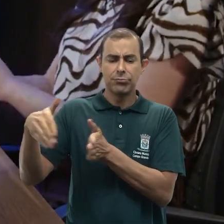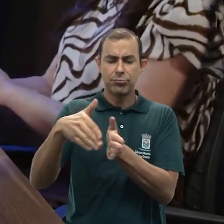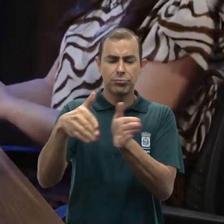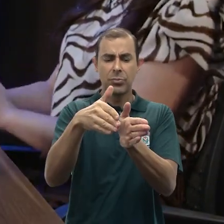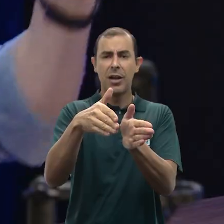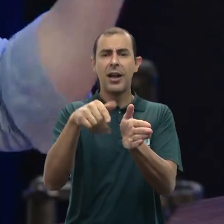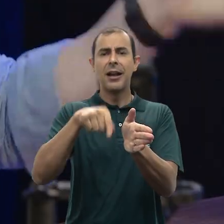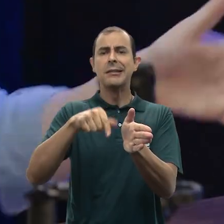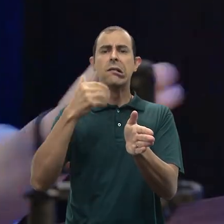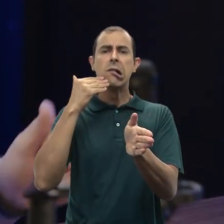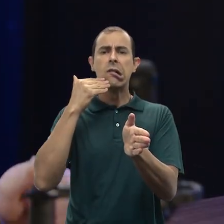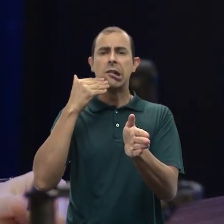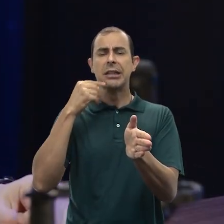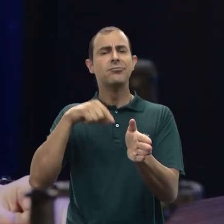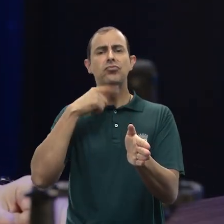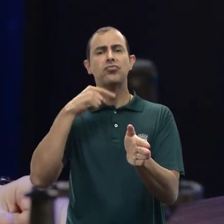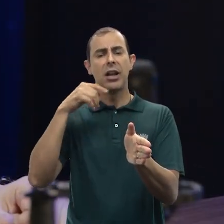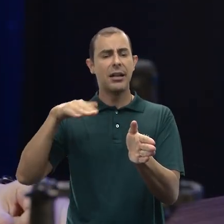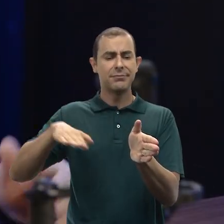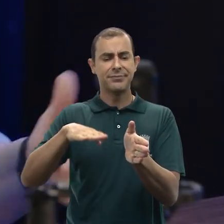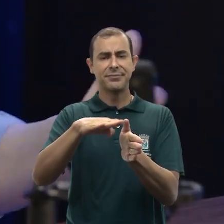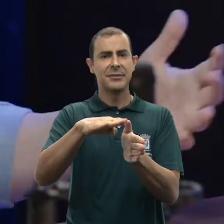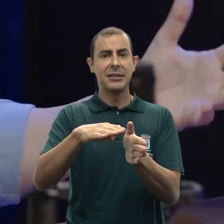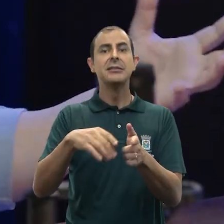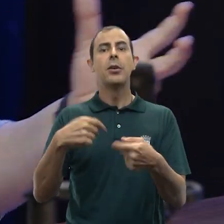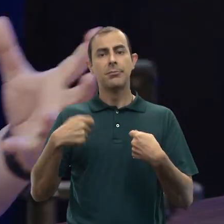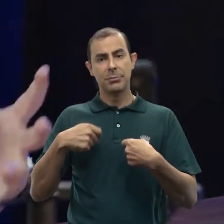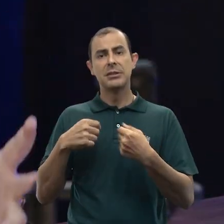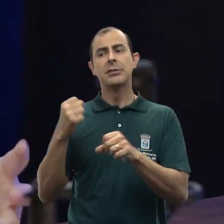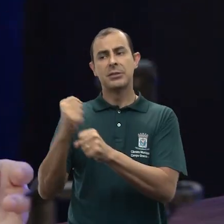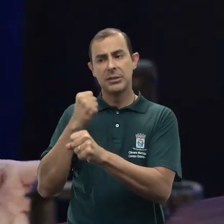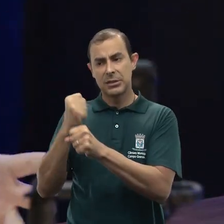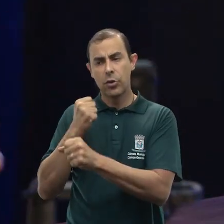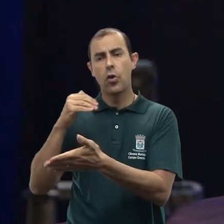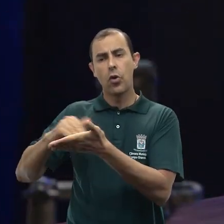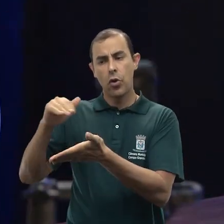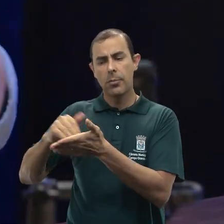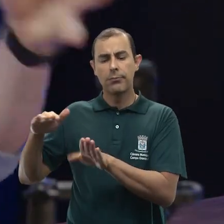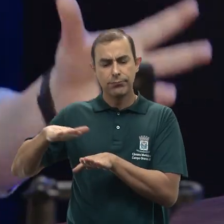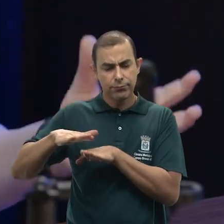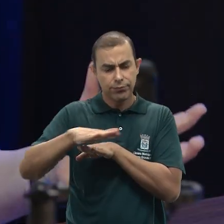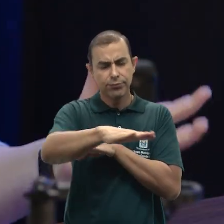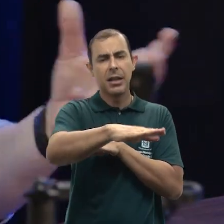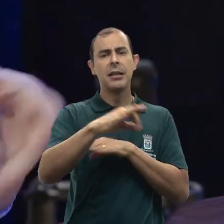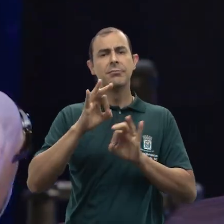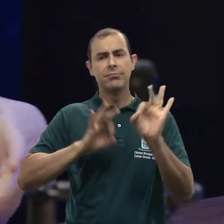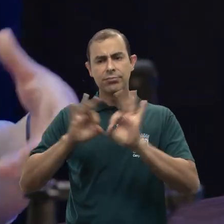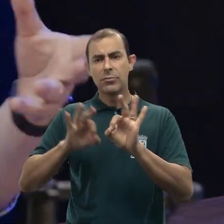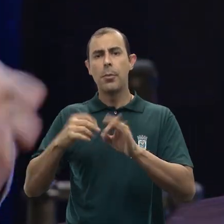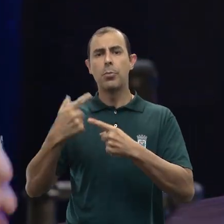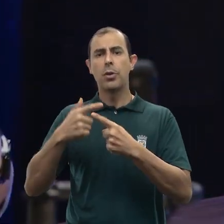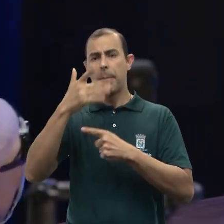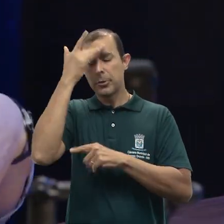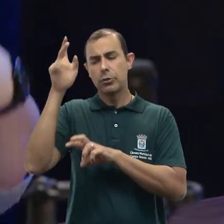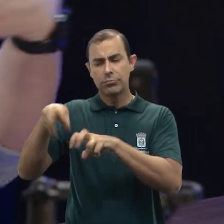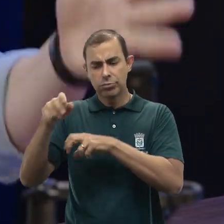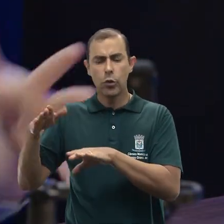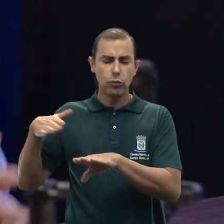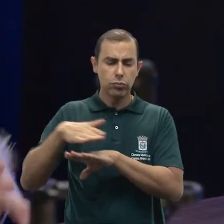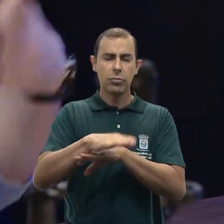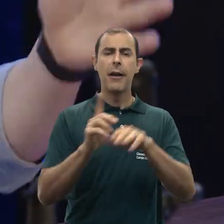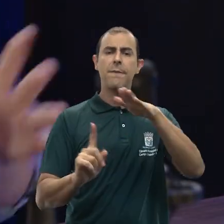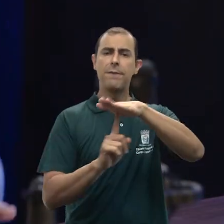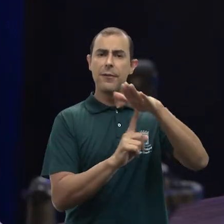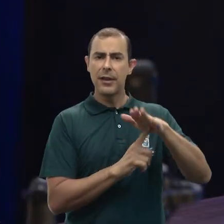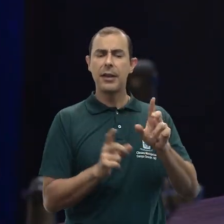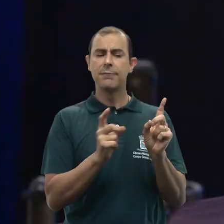meio da comissão, pede à Secretaria de Obras manutenção nessas estradas para que os produtores consigam trazer para as feiras, consigam